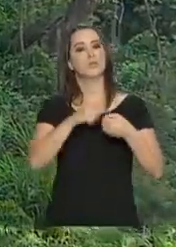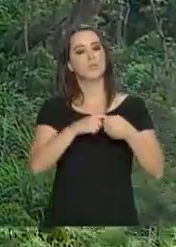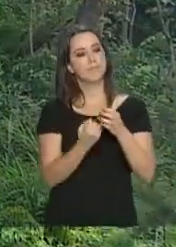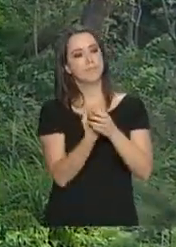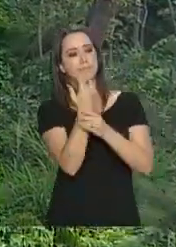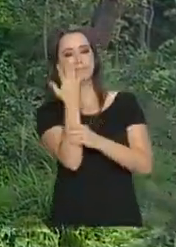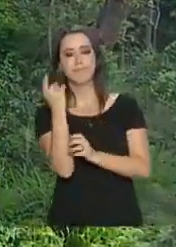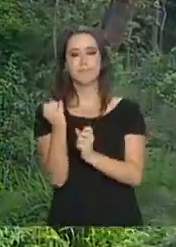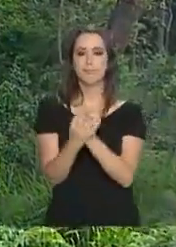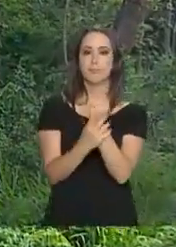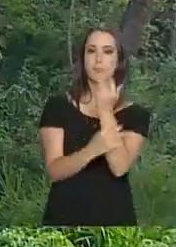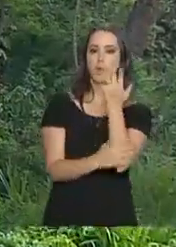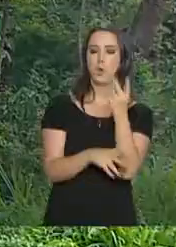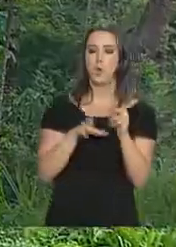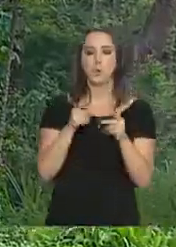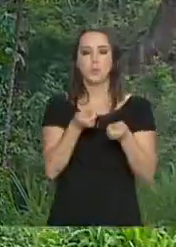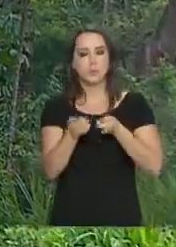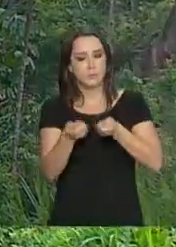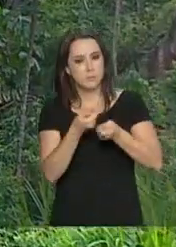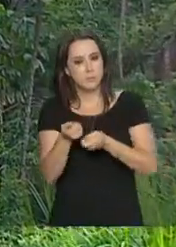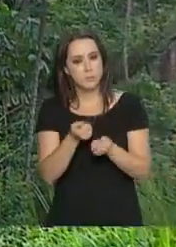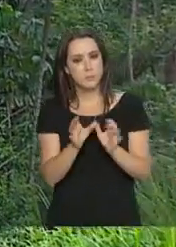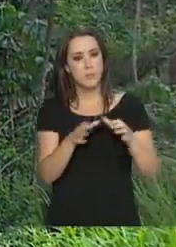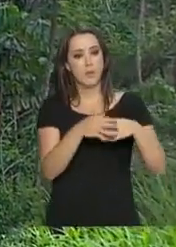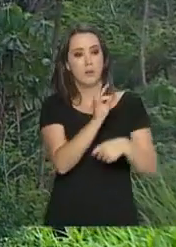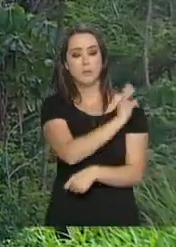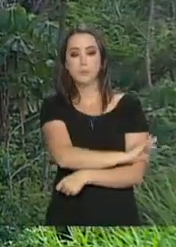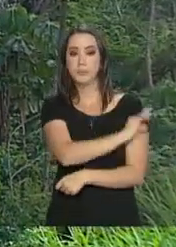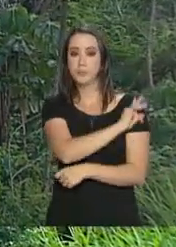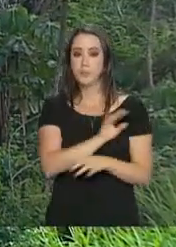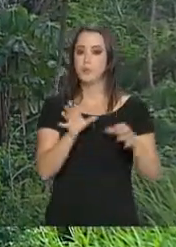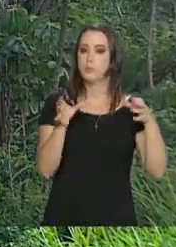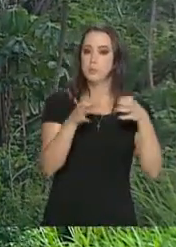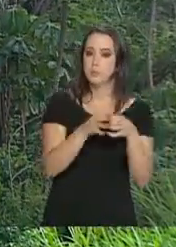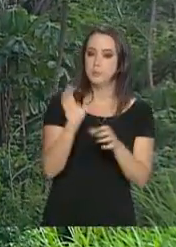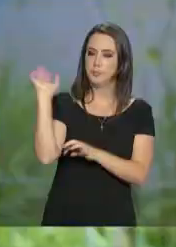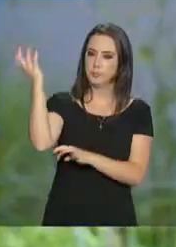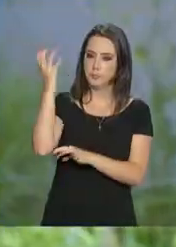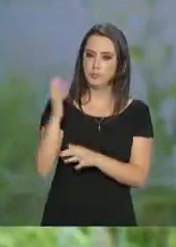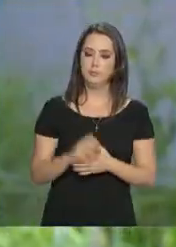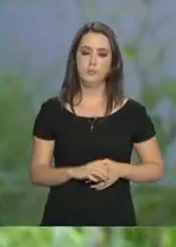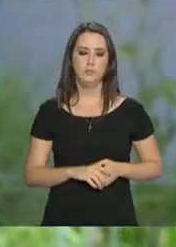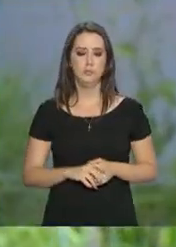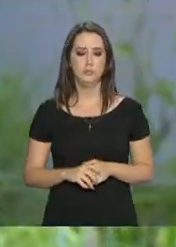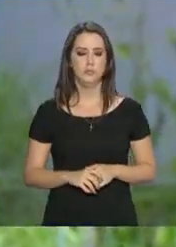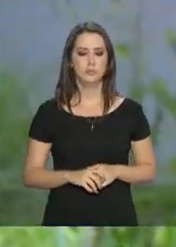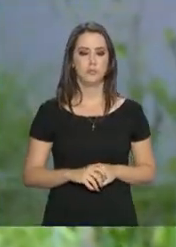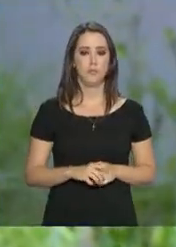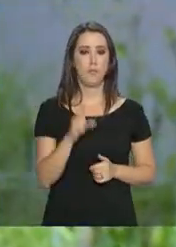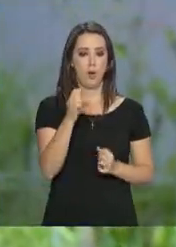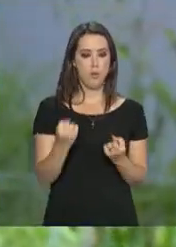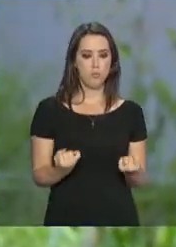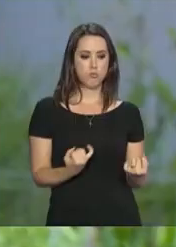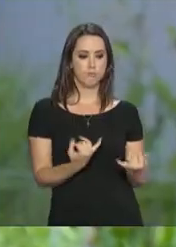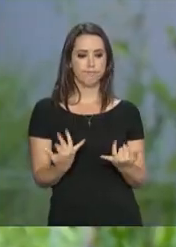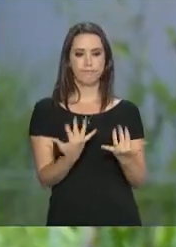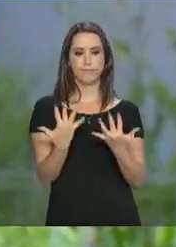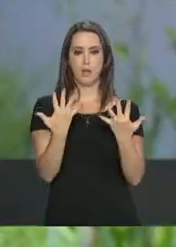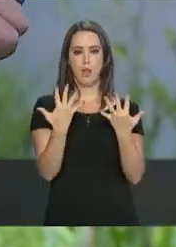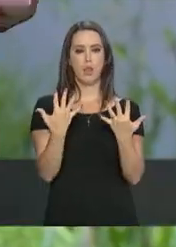será monitorado pelos técnicos da Fundação Renova e pelos órgãos ambientais. A regeneração natural,